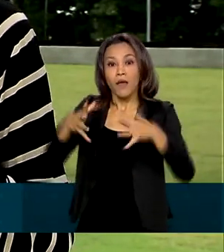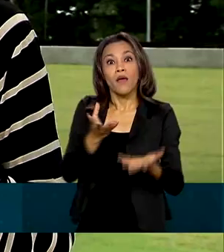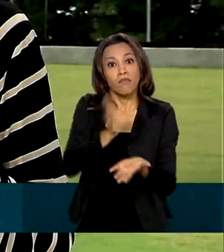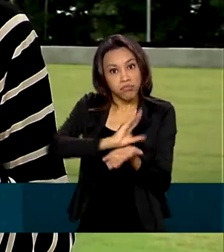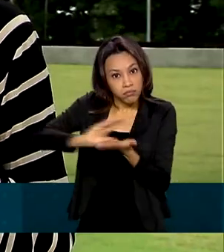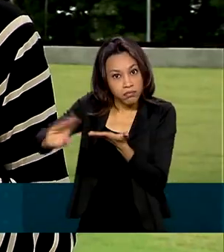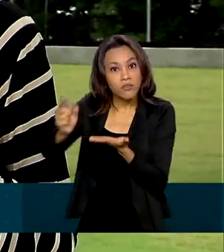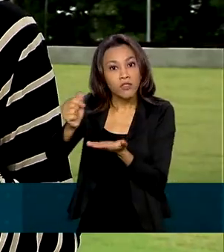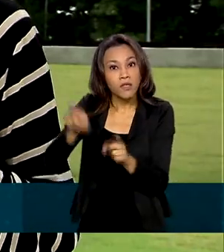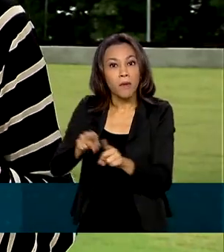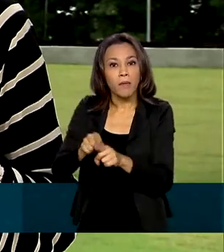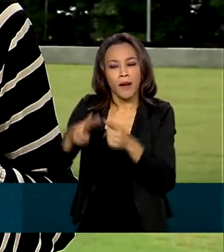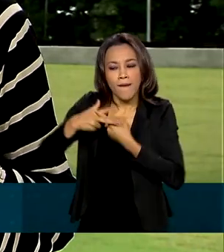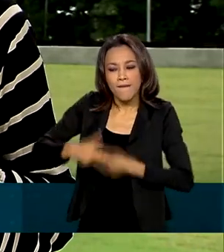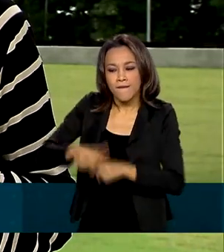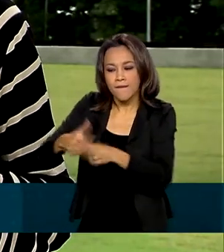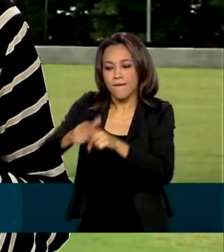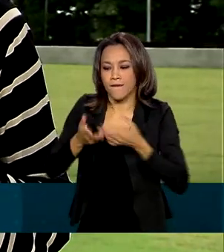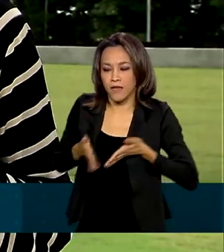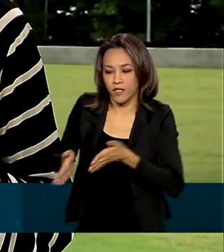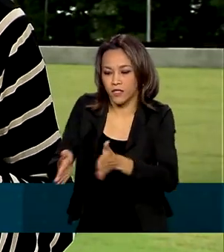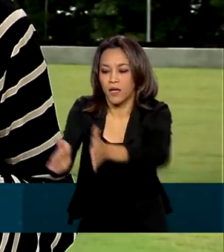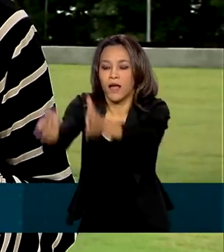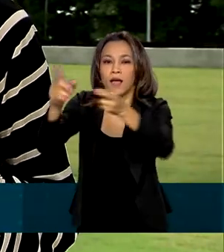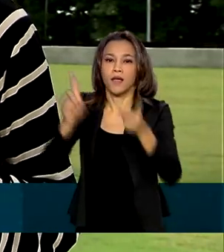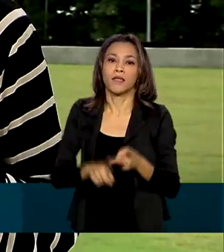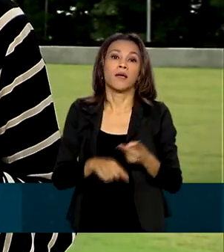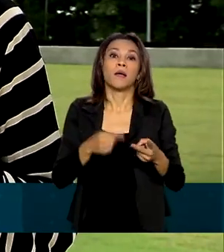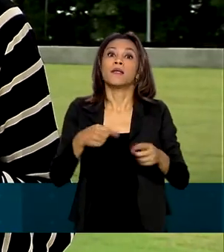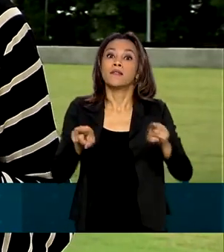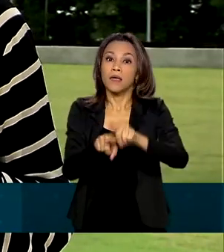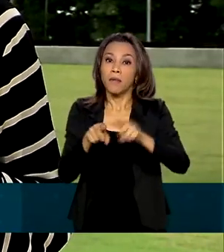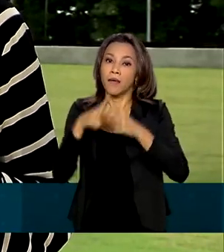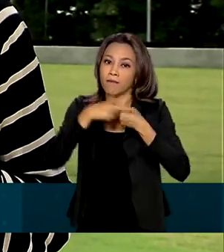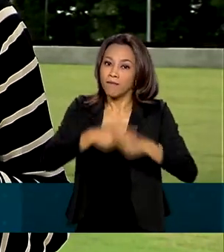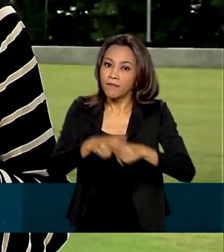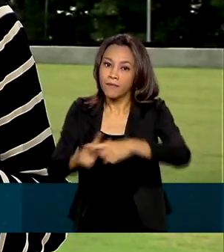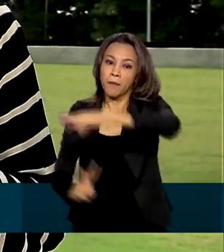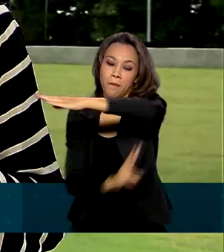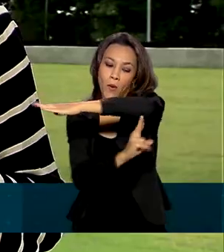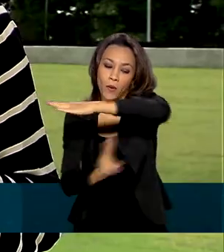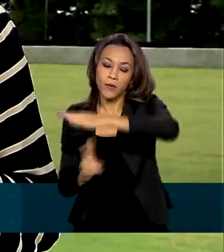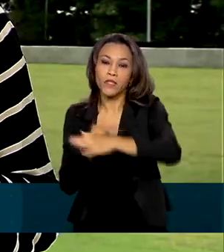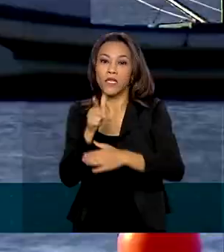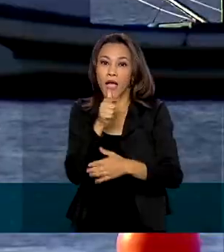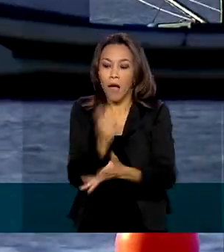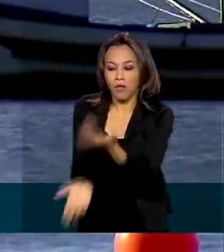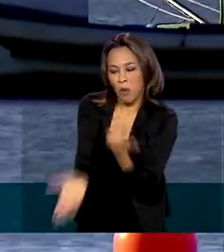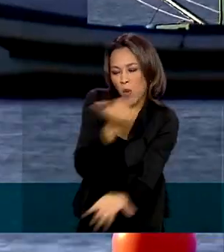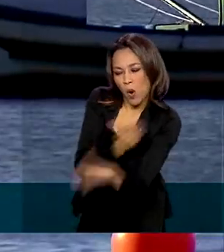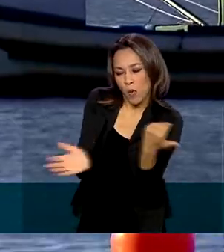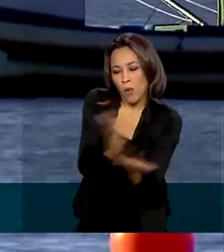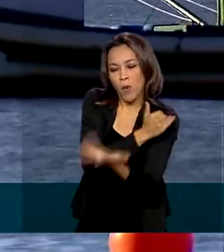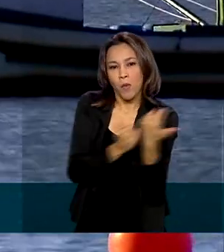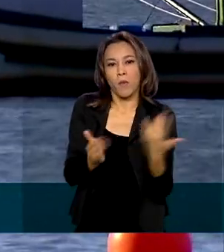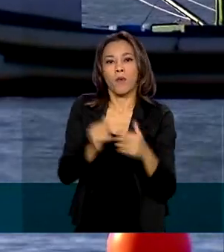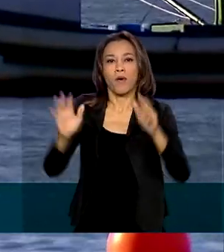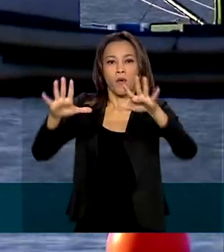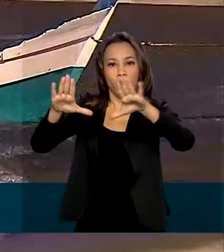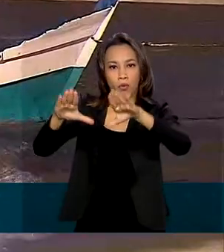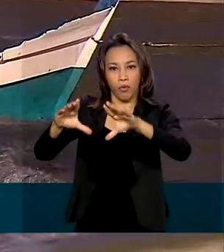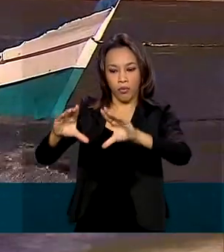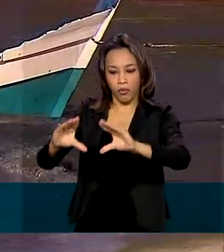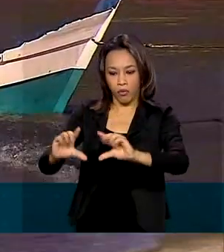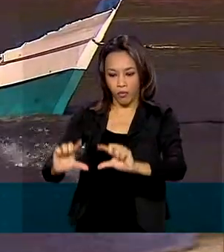recuperação de estradas, restabelecimento de pontes e drenagem de águas pluviais. No total, foram emitidos